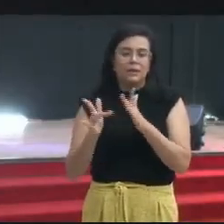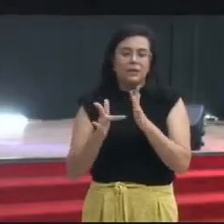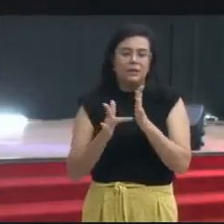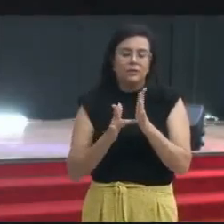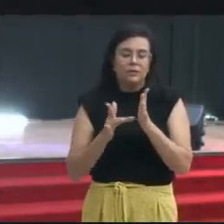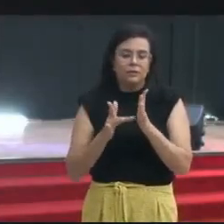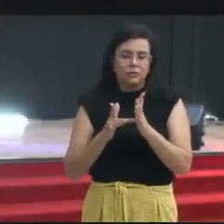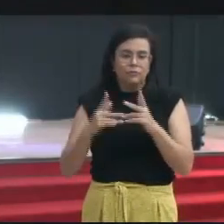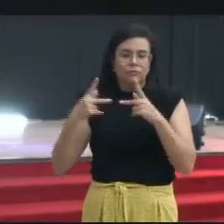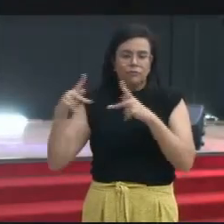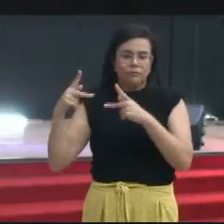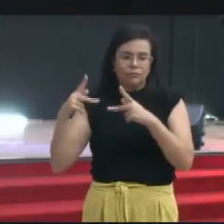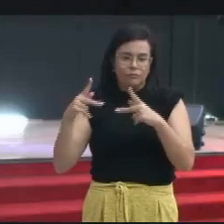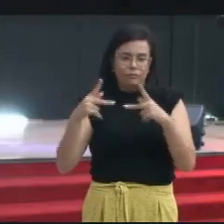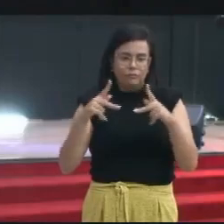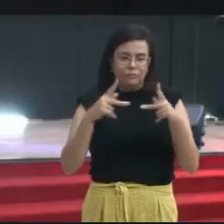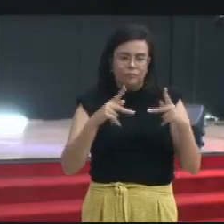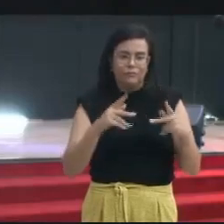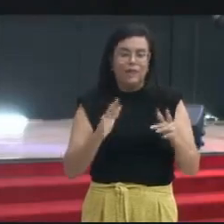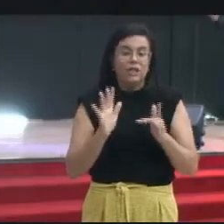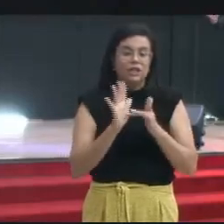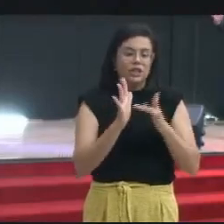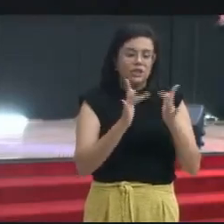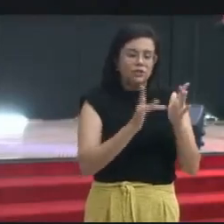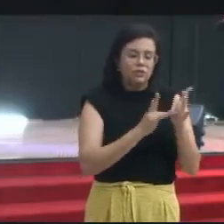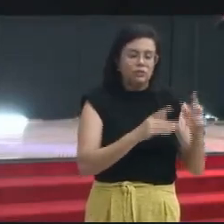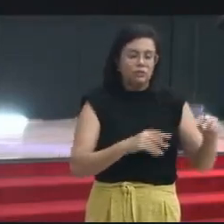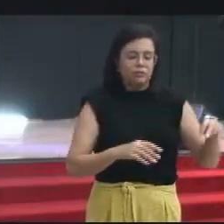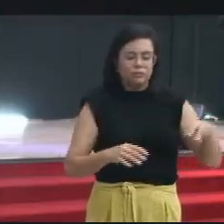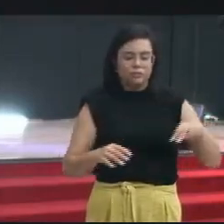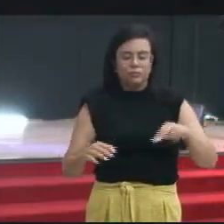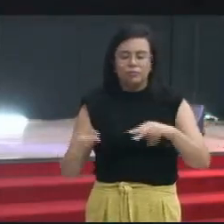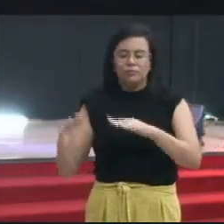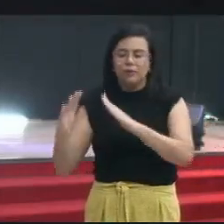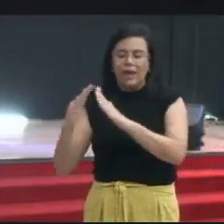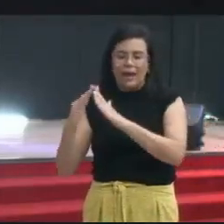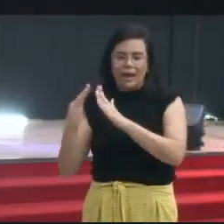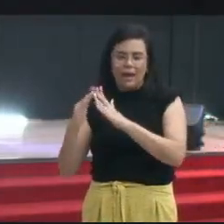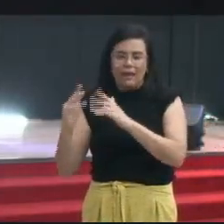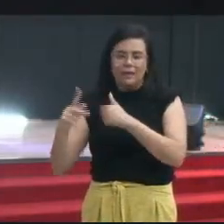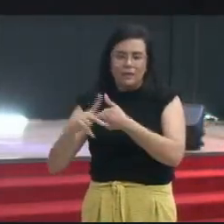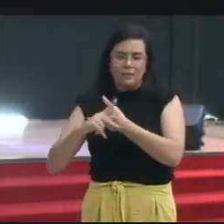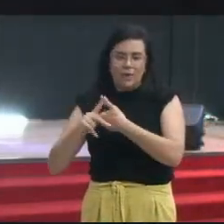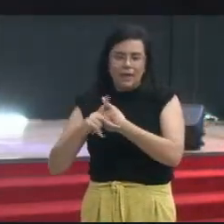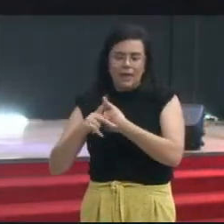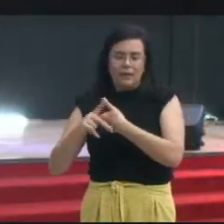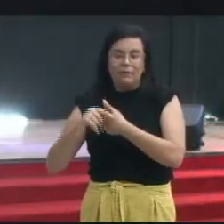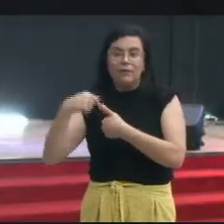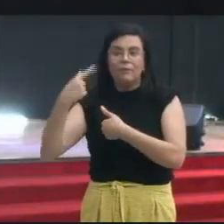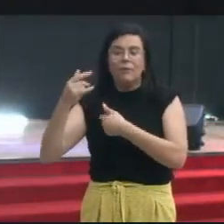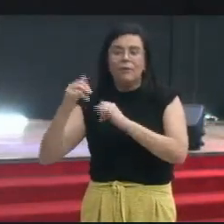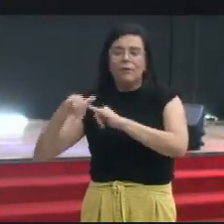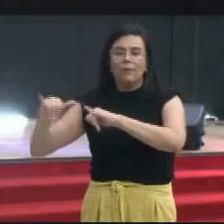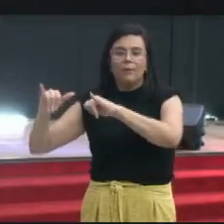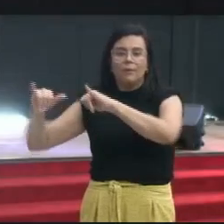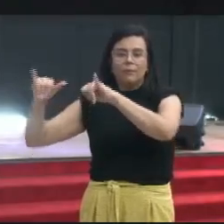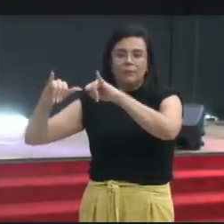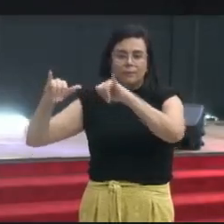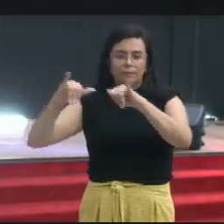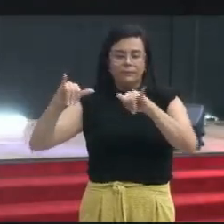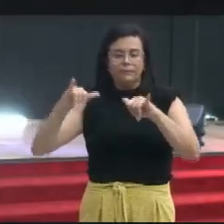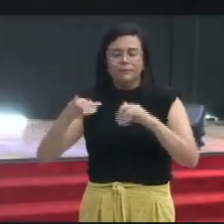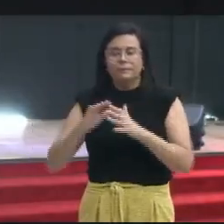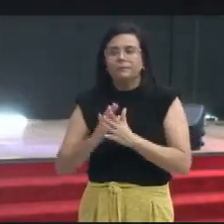ele saía fazendo as suas campanhas. E o que é mais lindo ainda, lembra daquela história dos